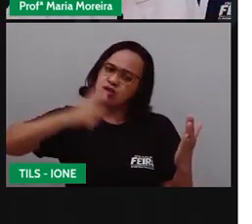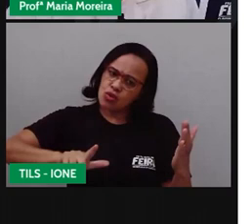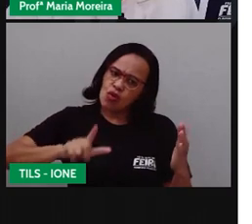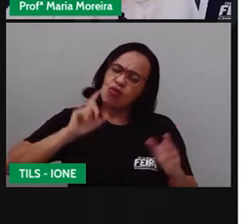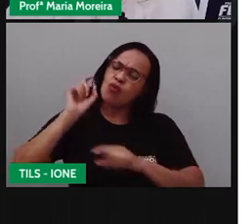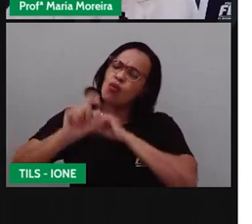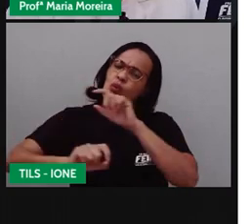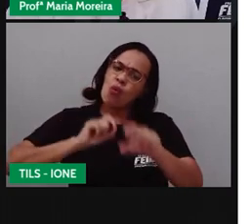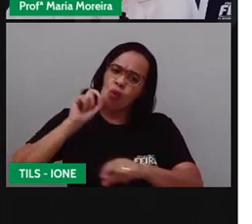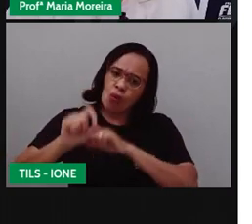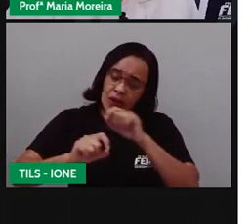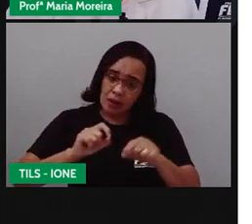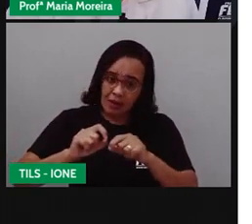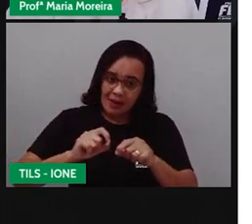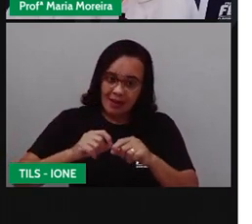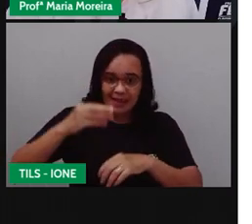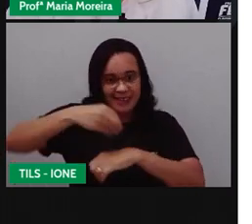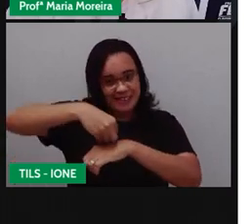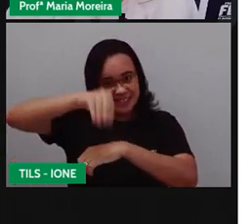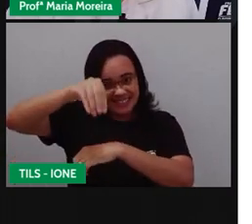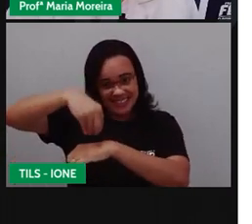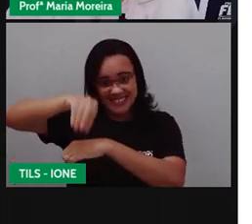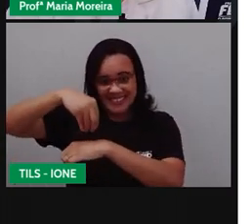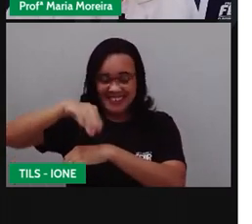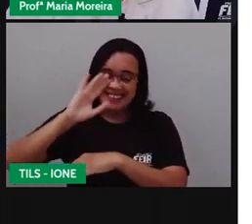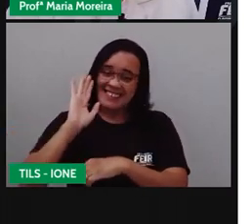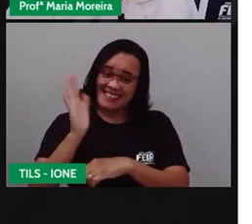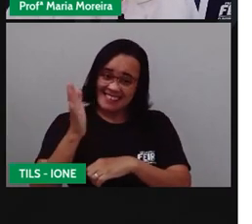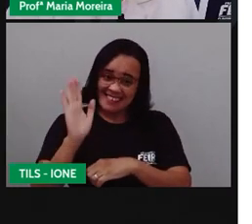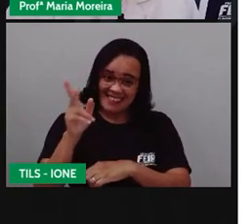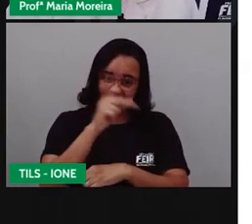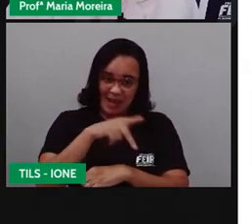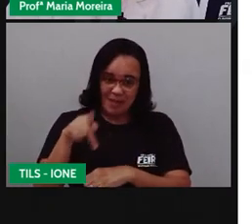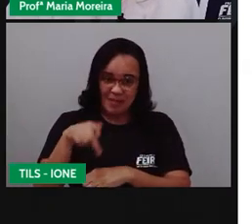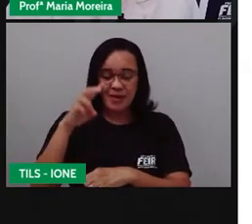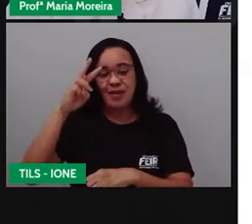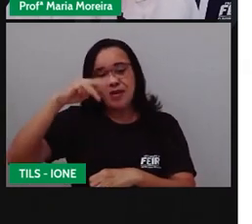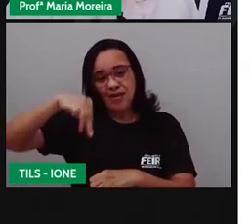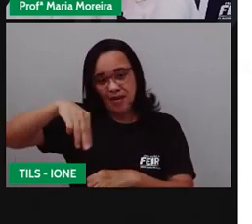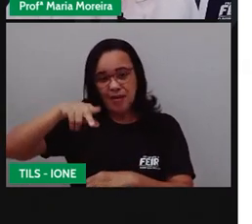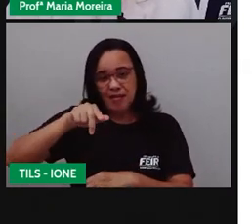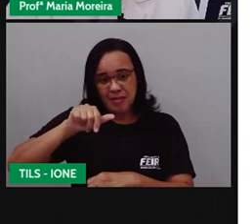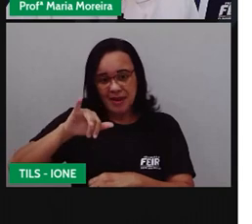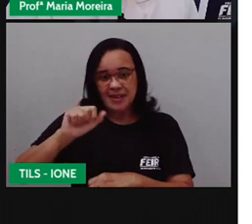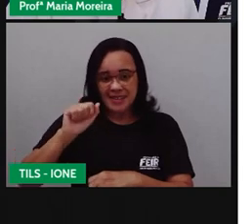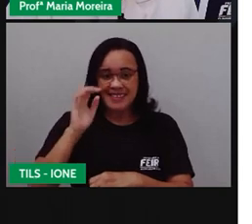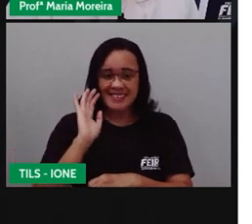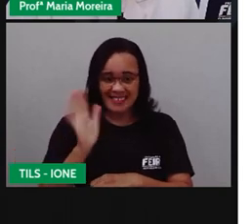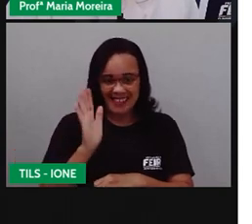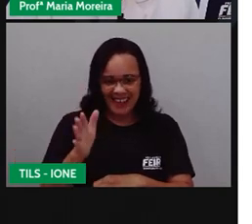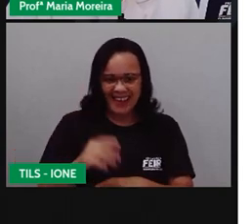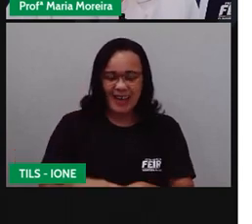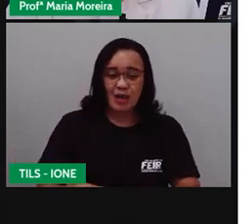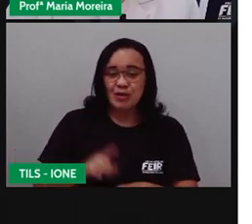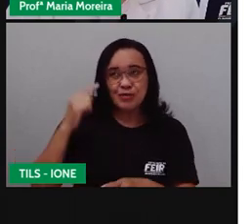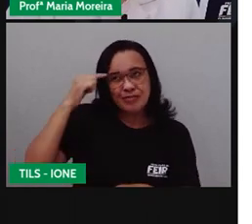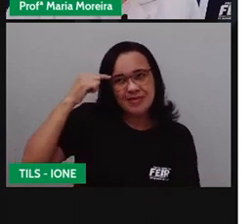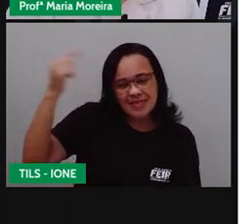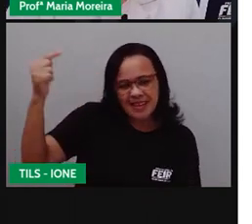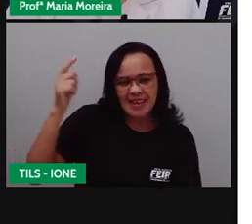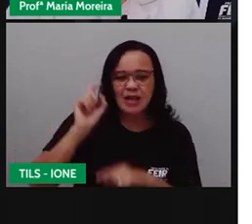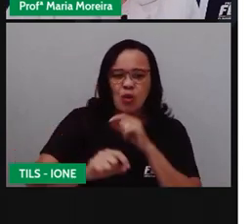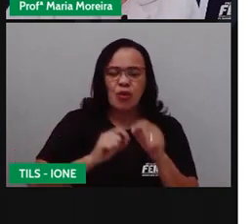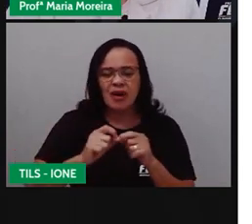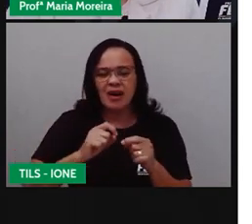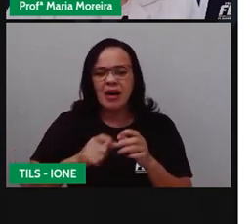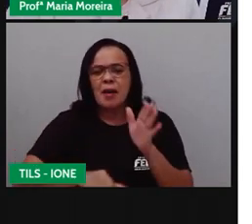escrito. Inclusive, isso já foi uma dica que a Pró Maria já deu aqui para vocês outra vez. Uma boa ideia é fazer o quê? Ler o texto em